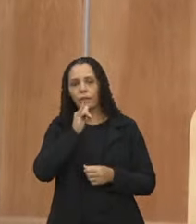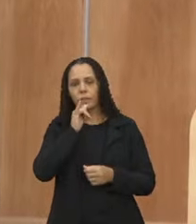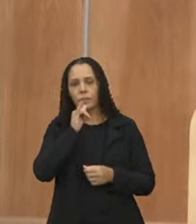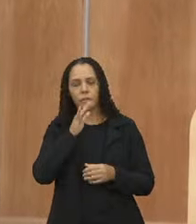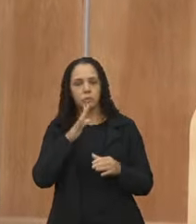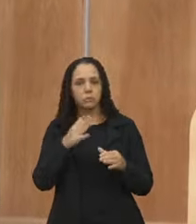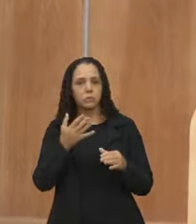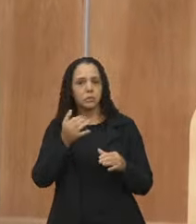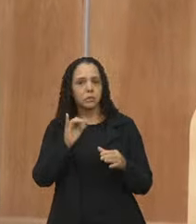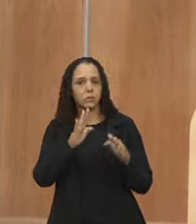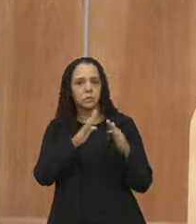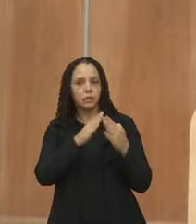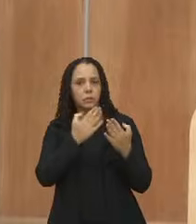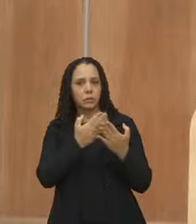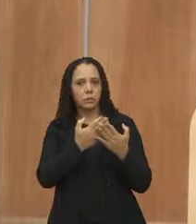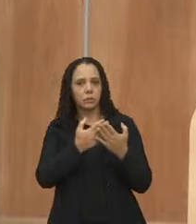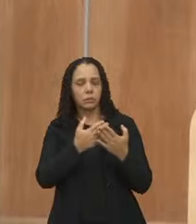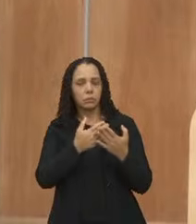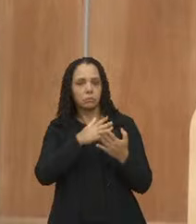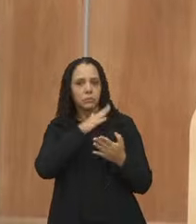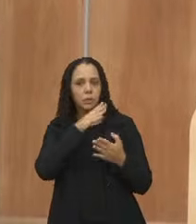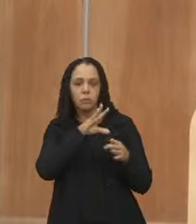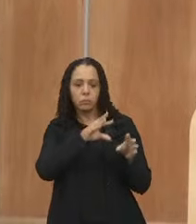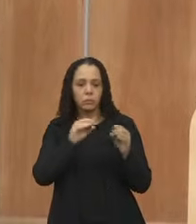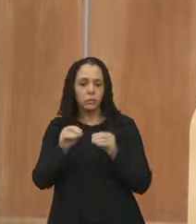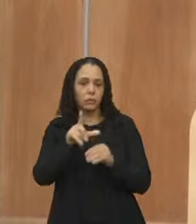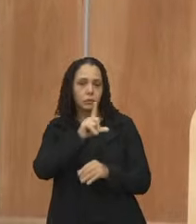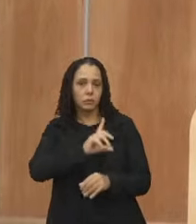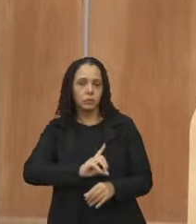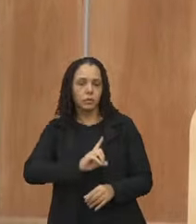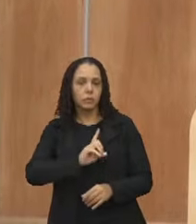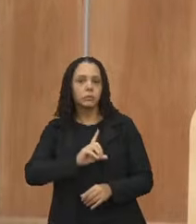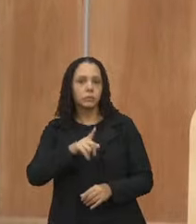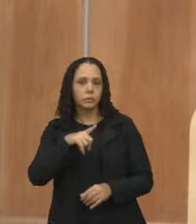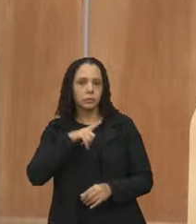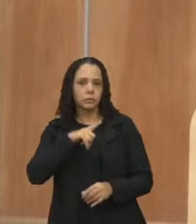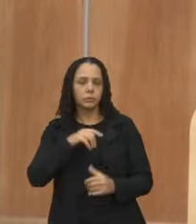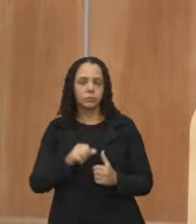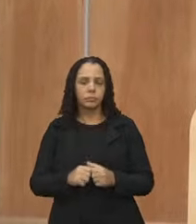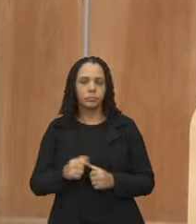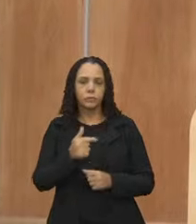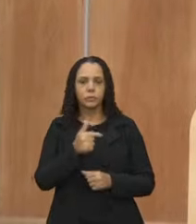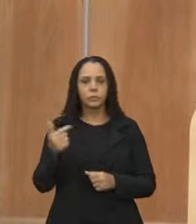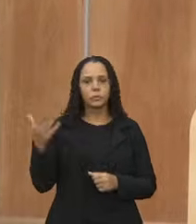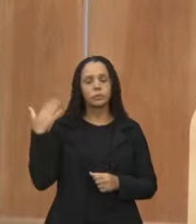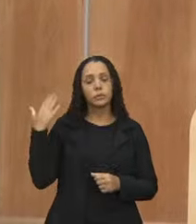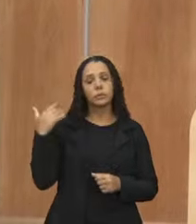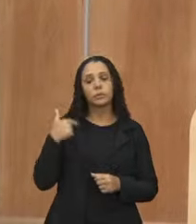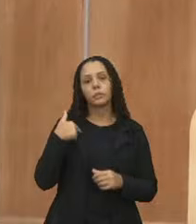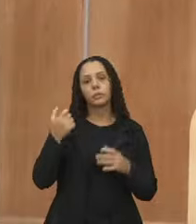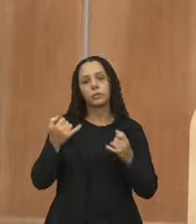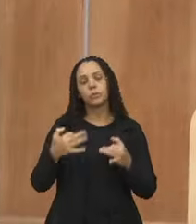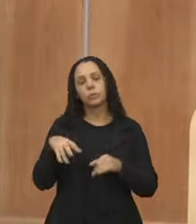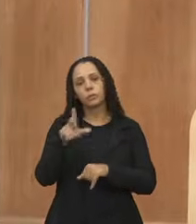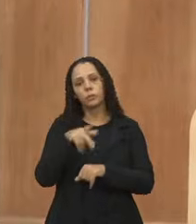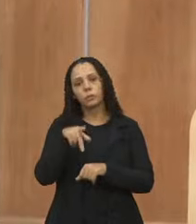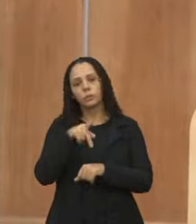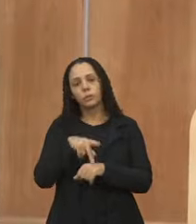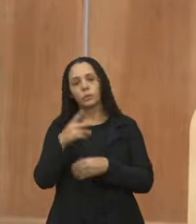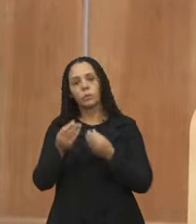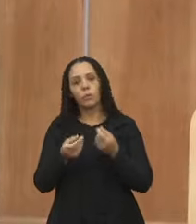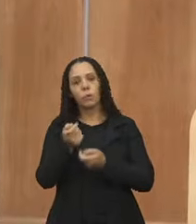Na semana passada eu falei um pouco sobre a conjuntura econômica do país. A gente sabe que,